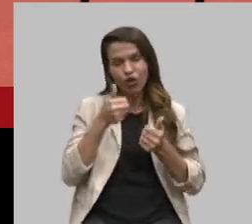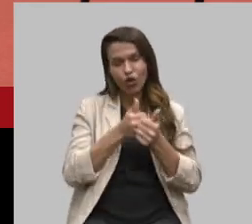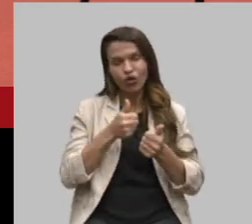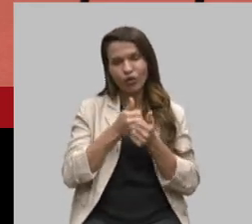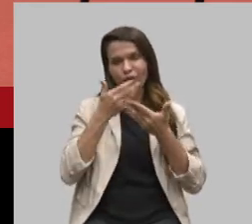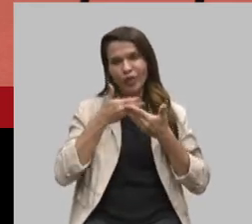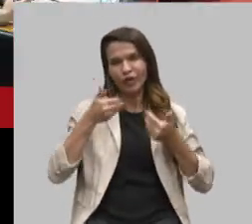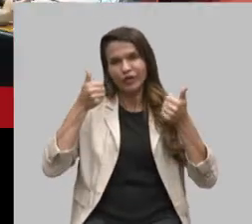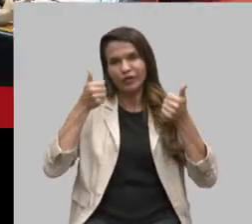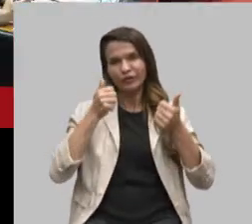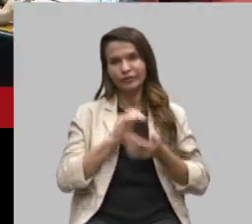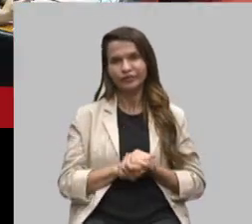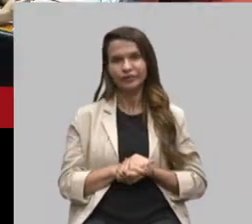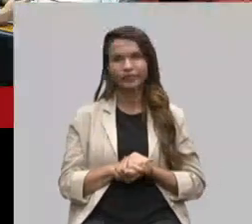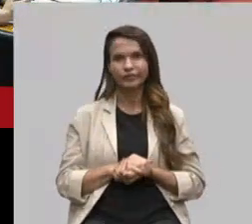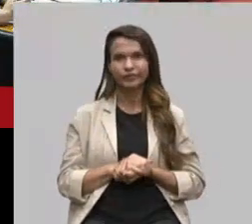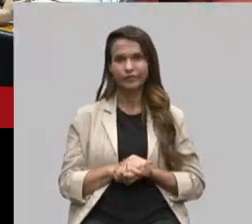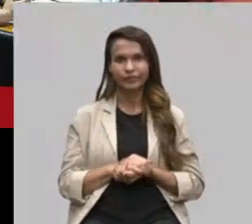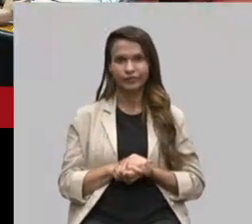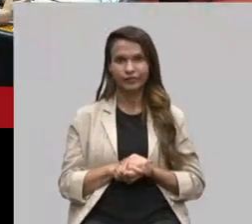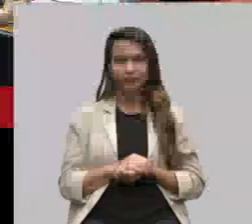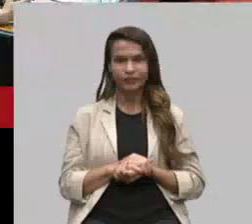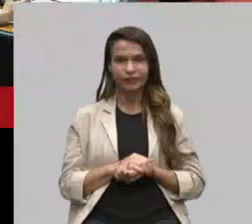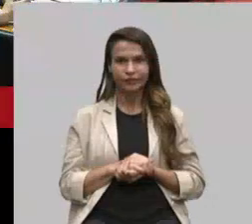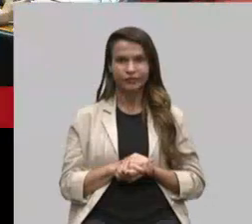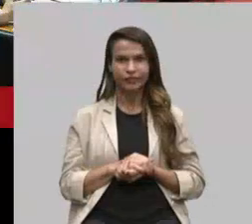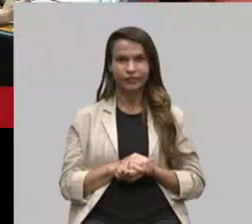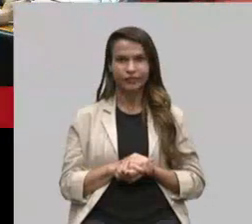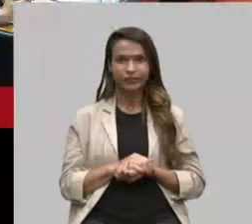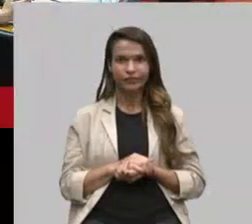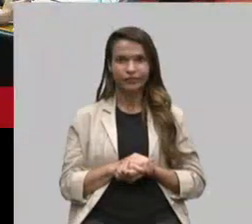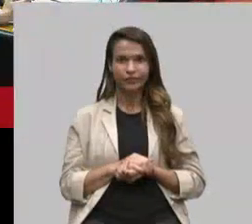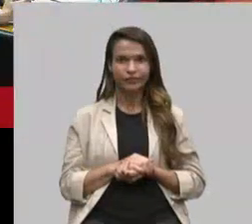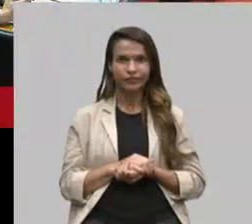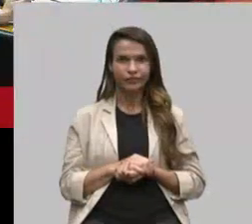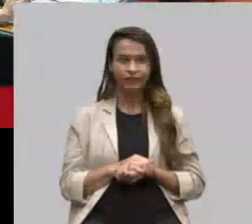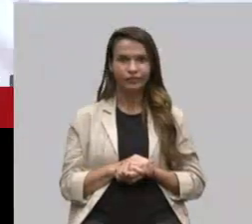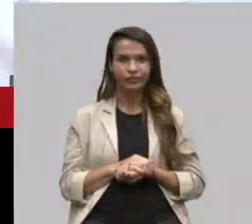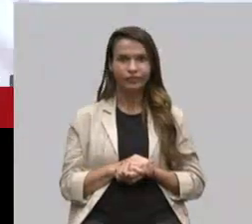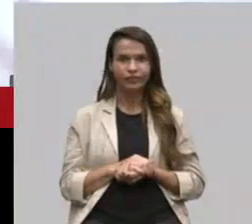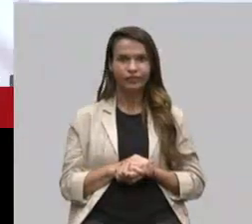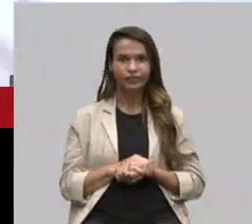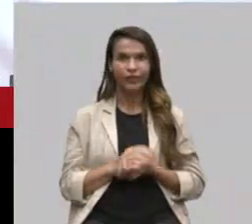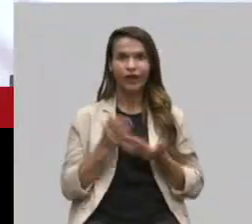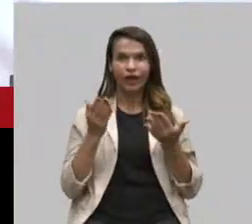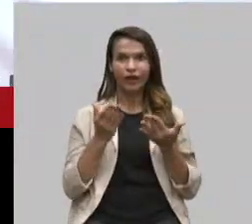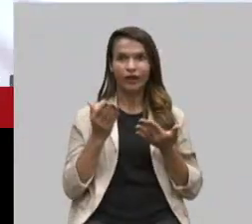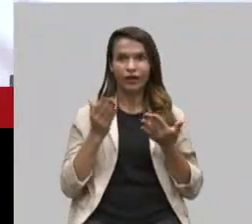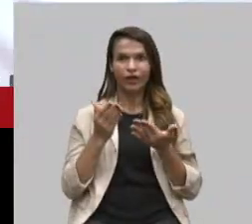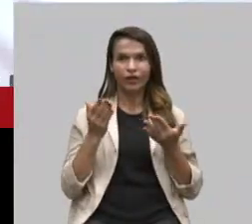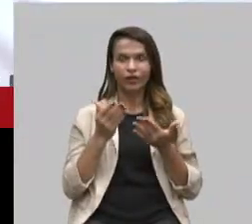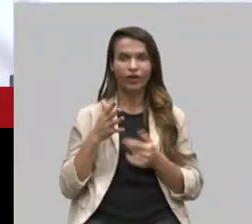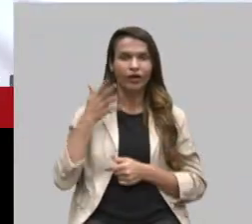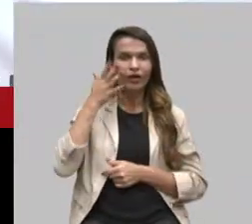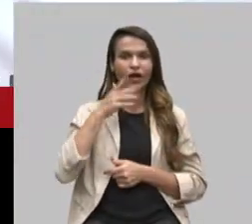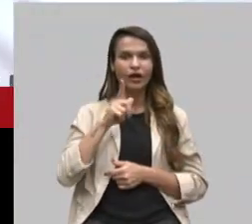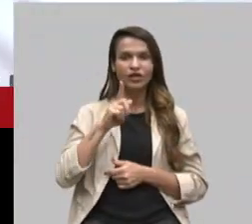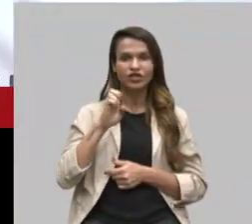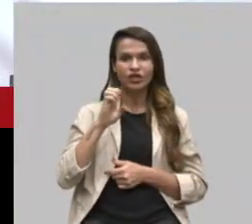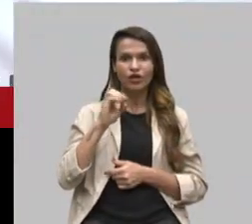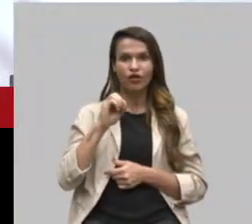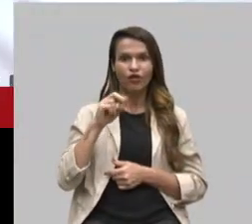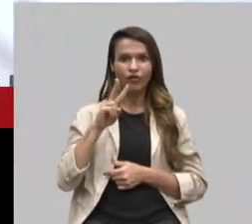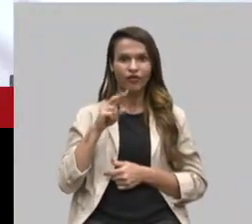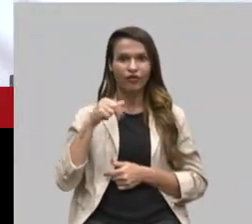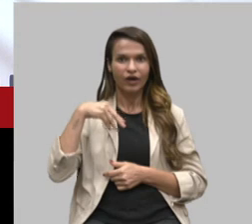obrigada obg muito obrigada passamos a fala agora PR Giovana Olá meu nome é